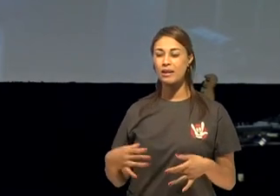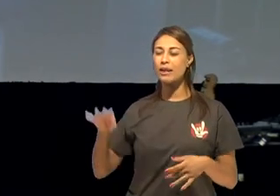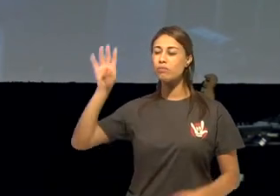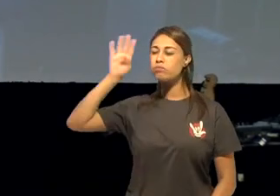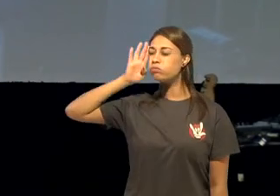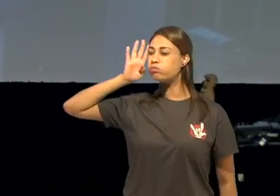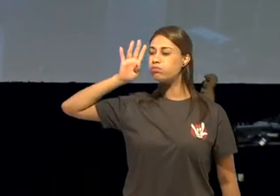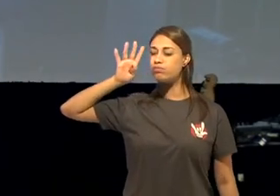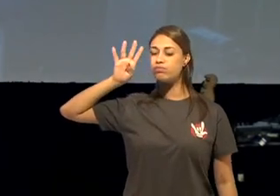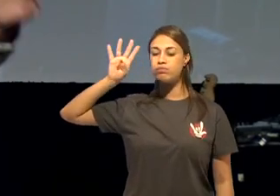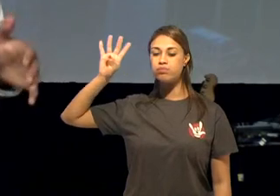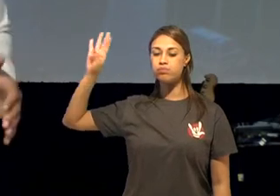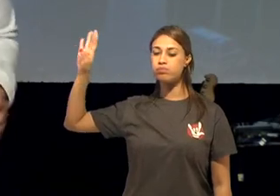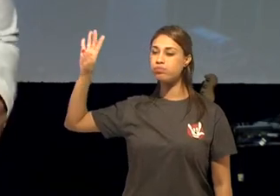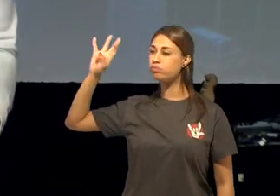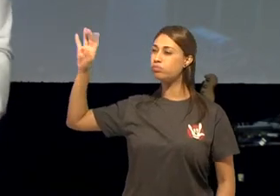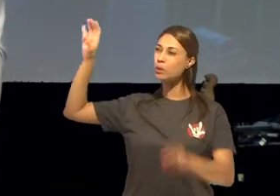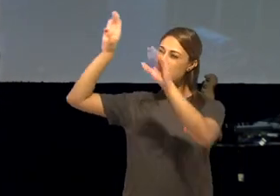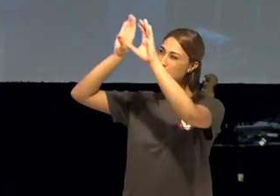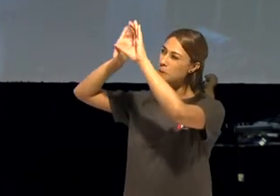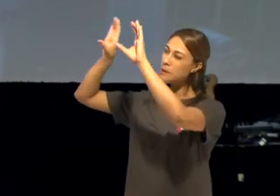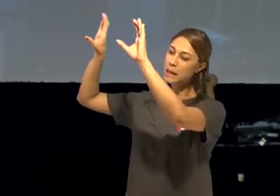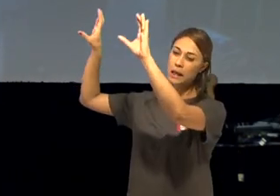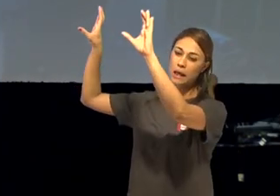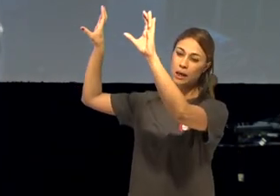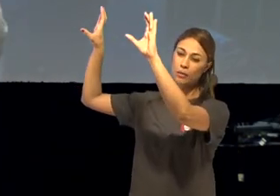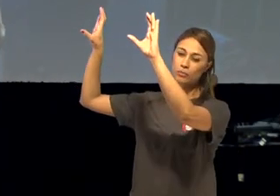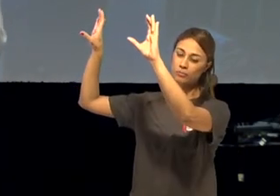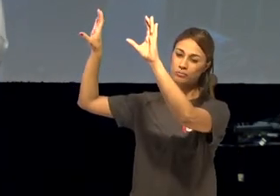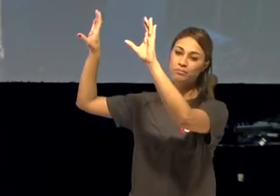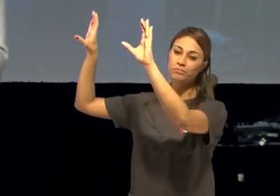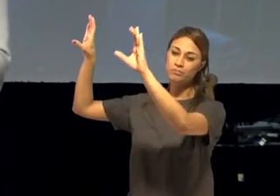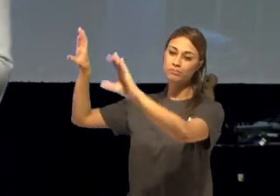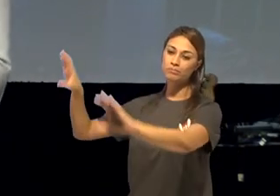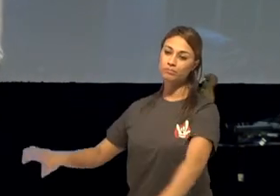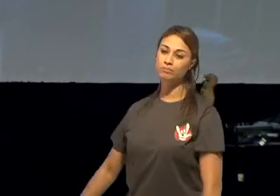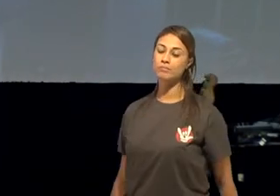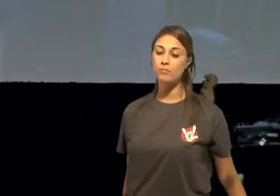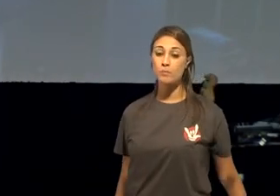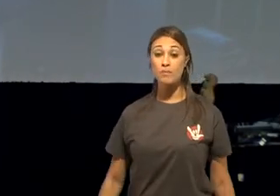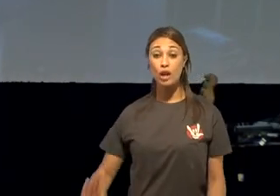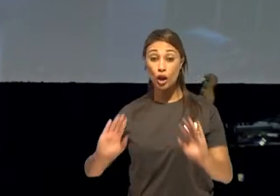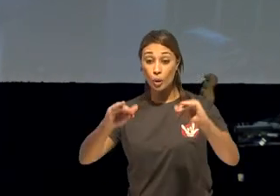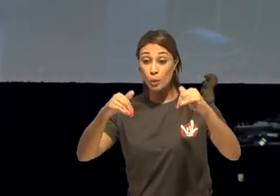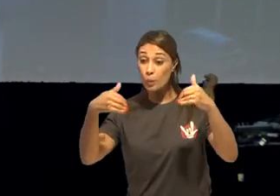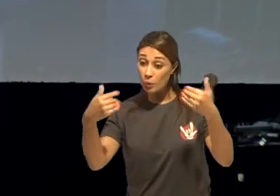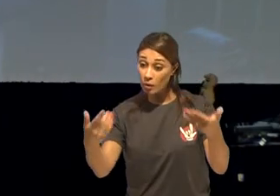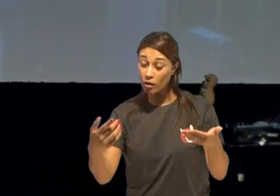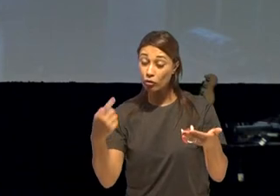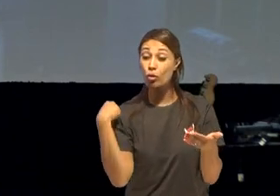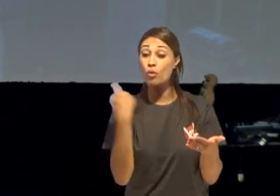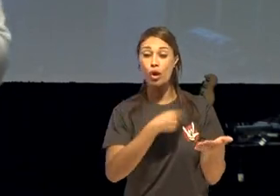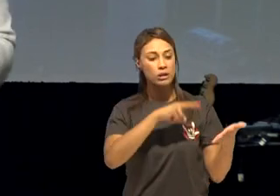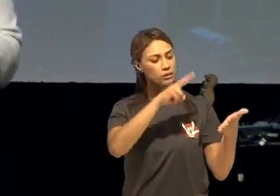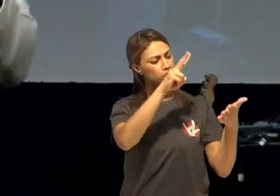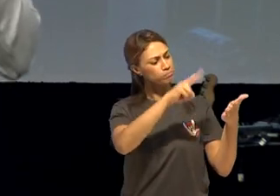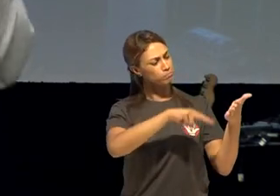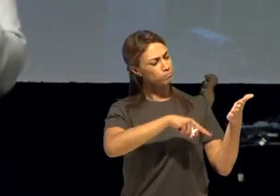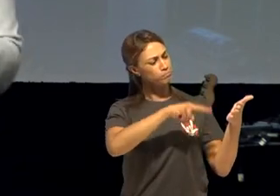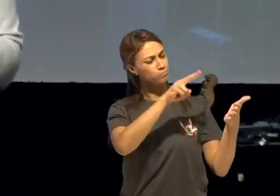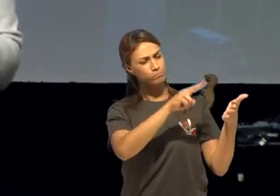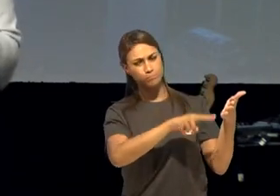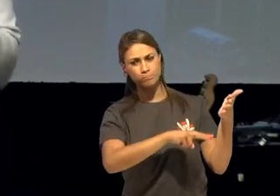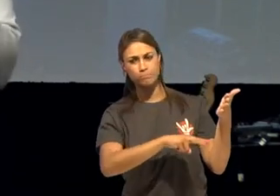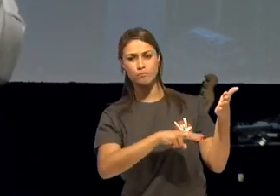Arábia, nós sabemos de tudo isso. Mas quando você lê as cartas de Paulo para a igreja, você vê um homem